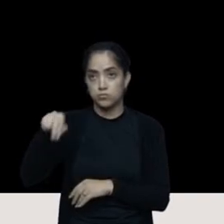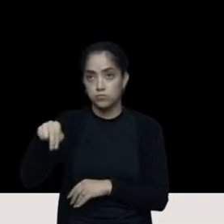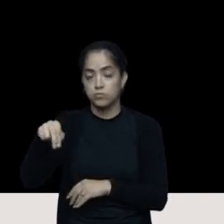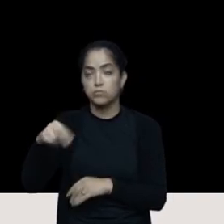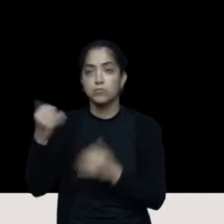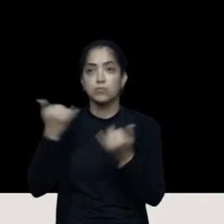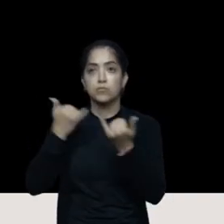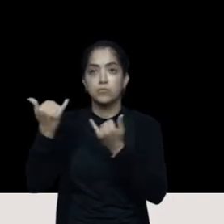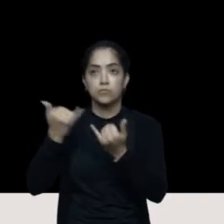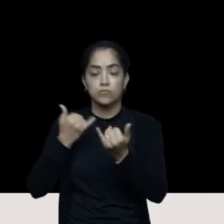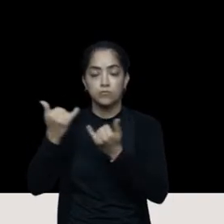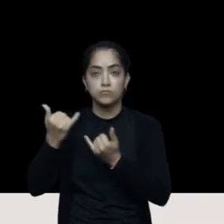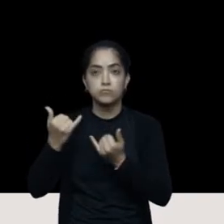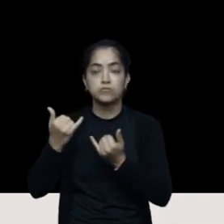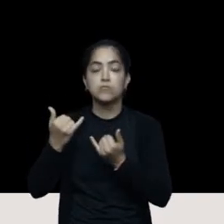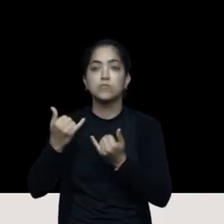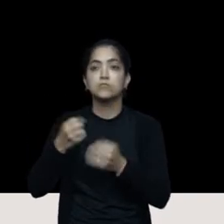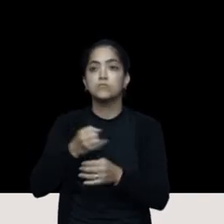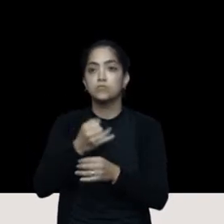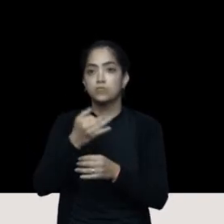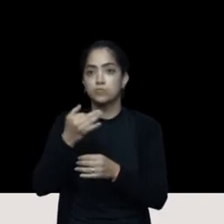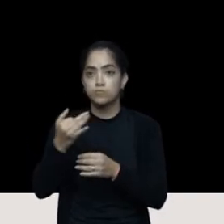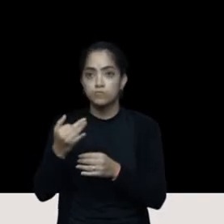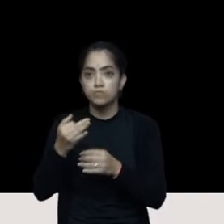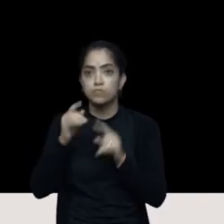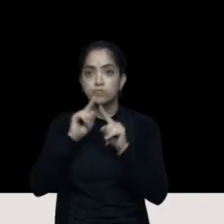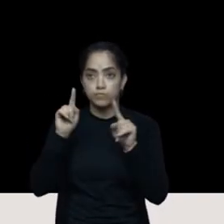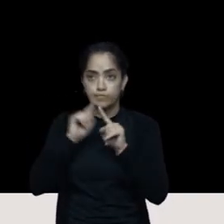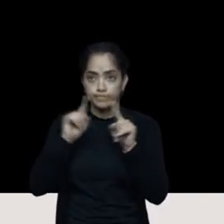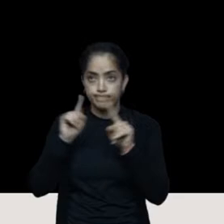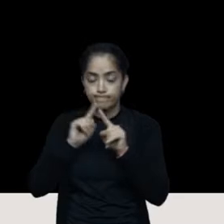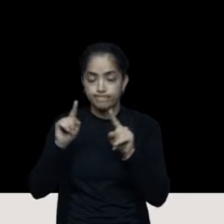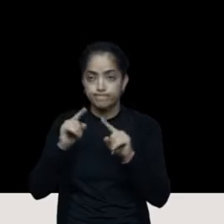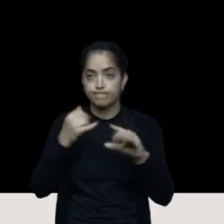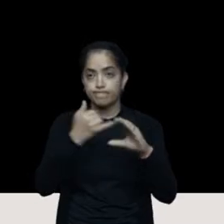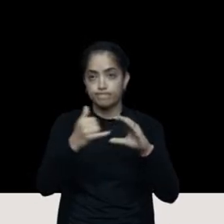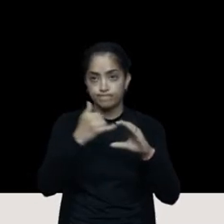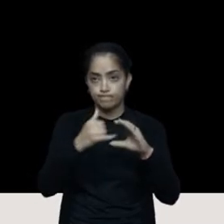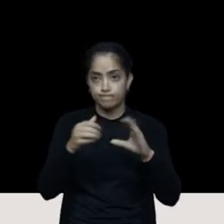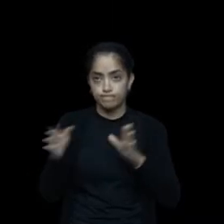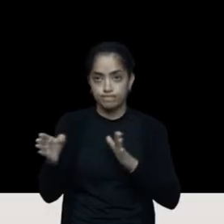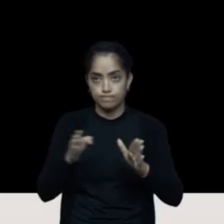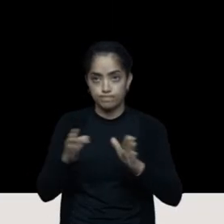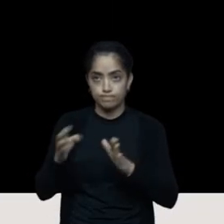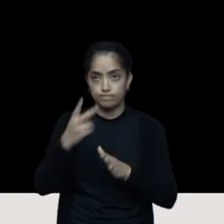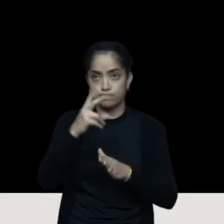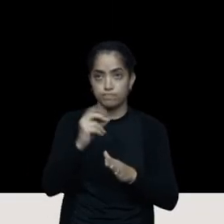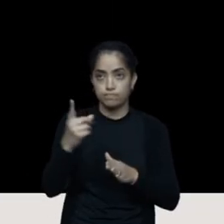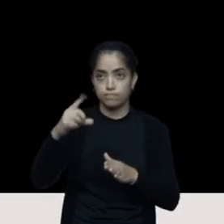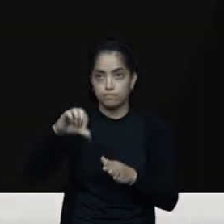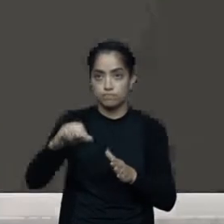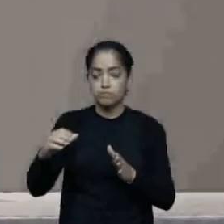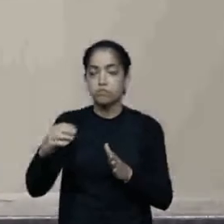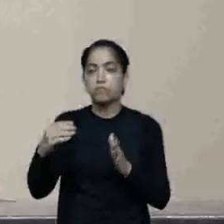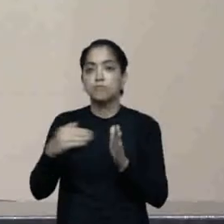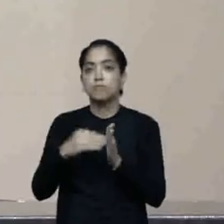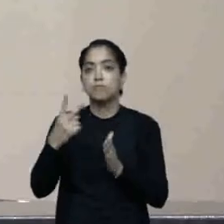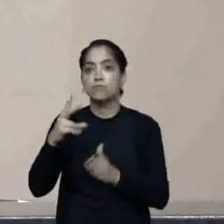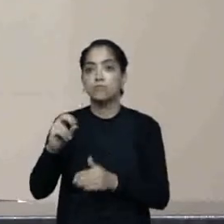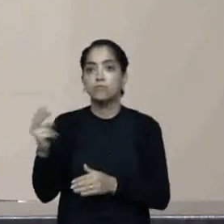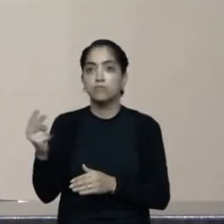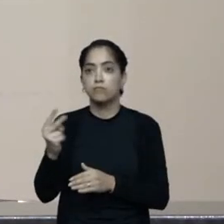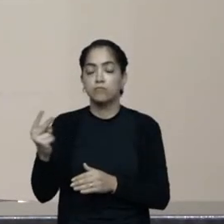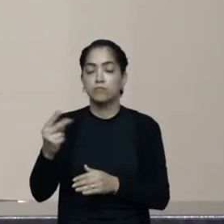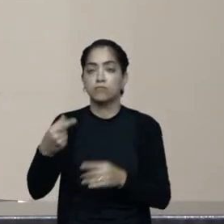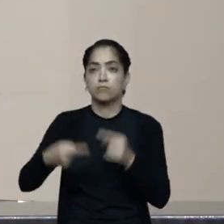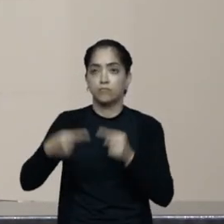de reclamações, tendo como objeto a Celesc nos anos de 2019 a 2022. Em discussão?